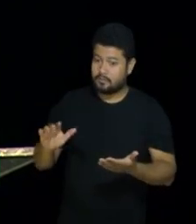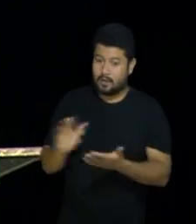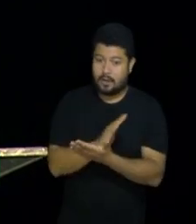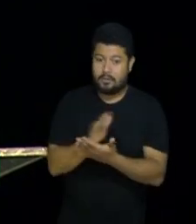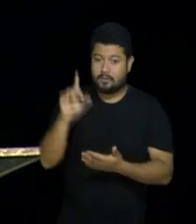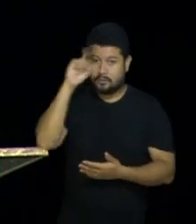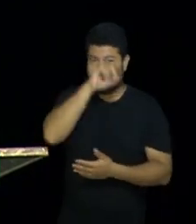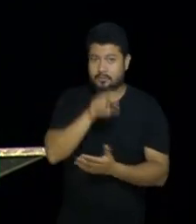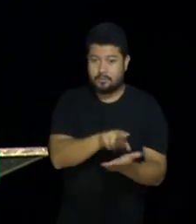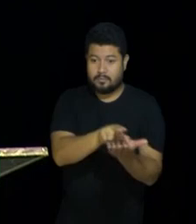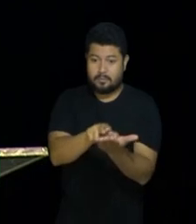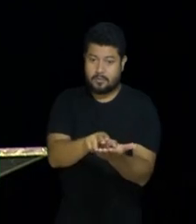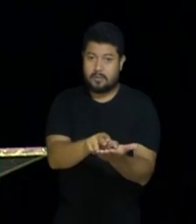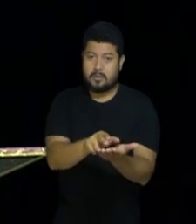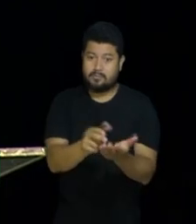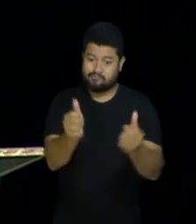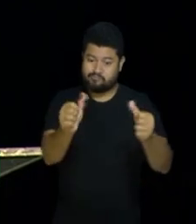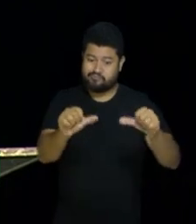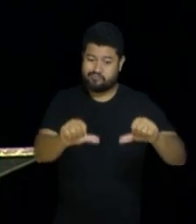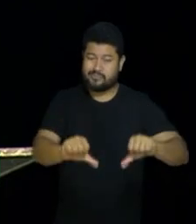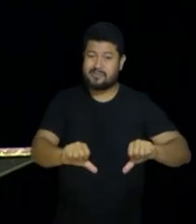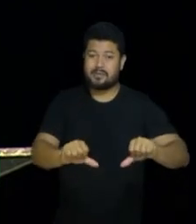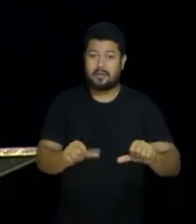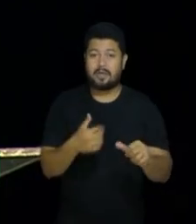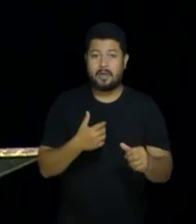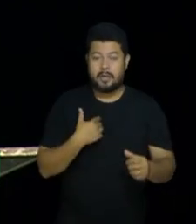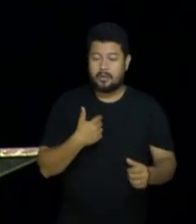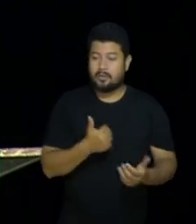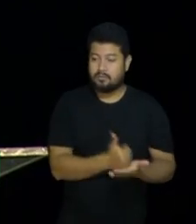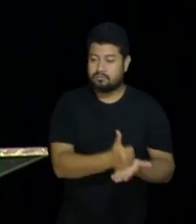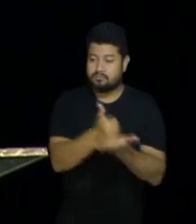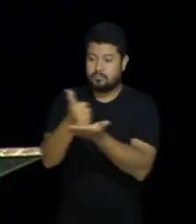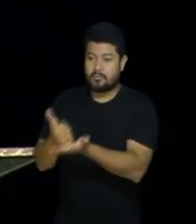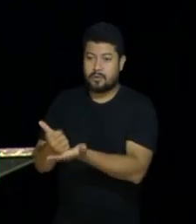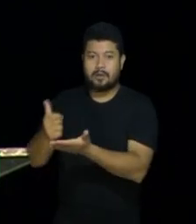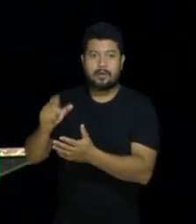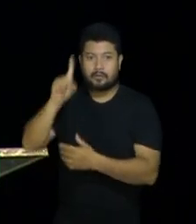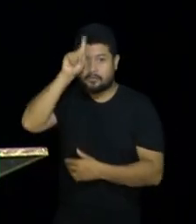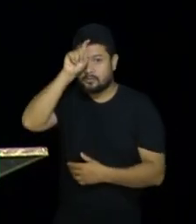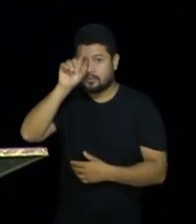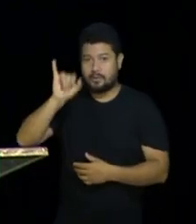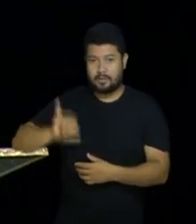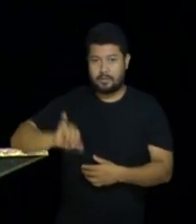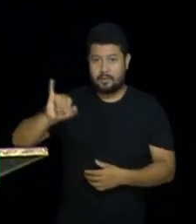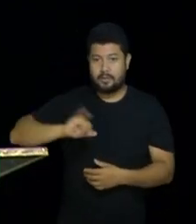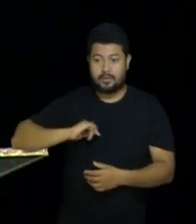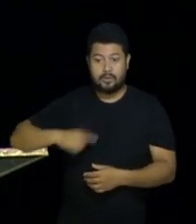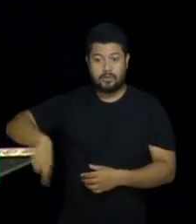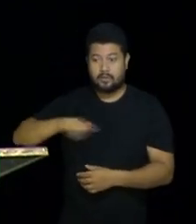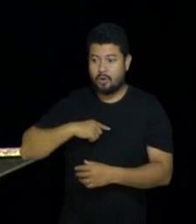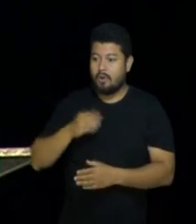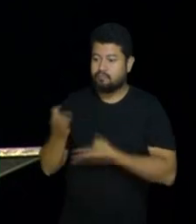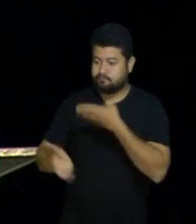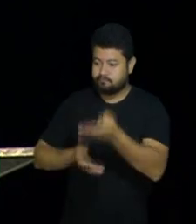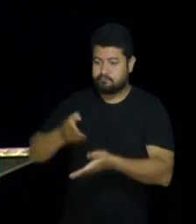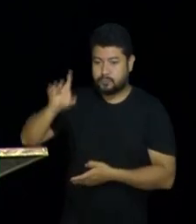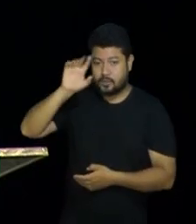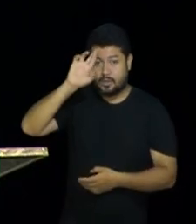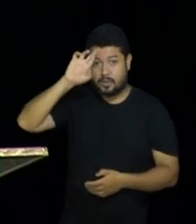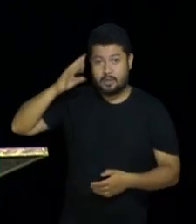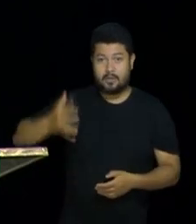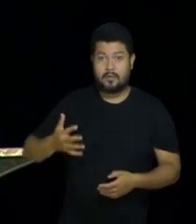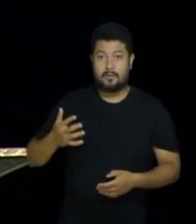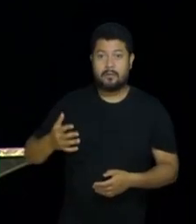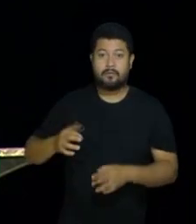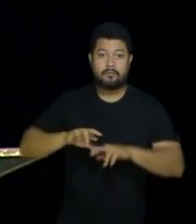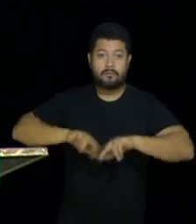são mais críticos vão para o Hospital Marieta, que fica em Itajaí, e nós acabamos resolvendo muitos dos casos desses pacientes que chegam para a